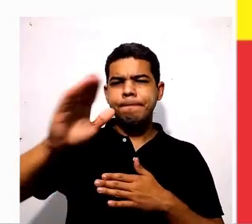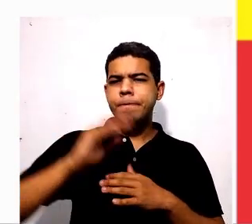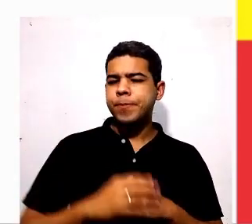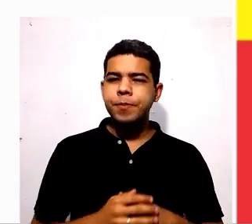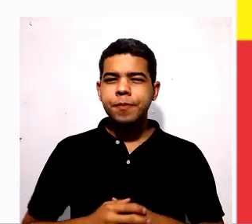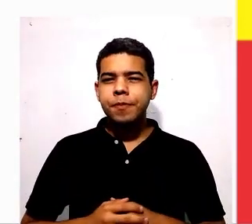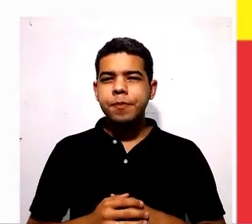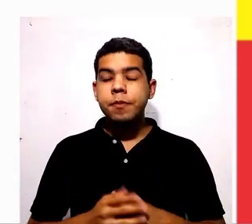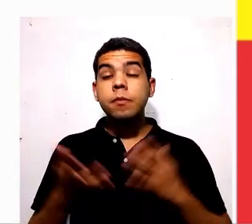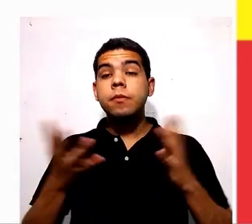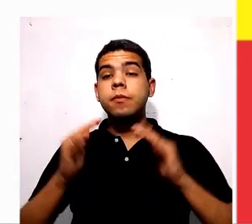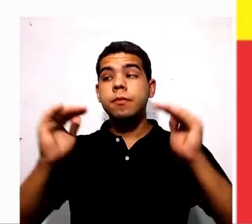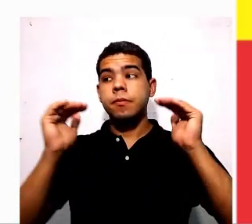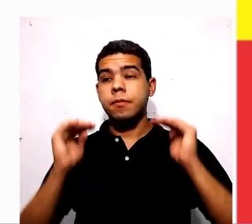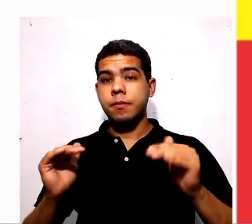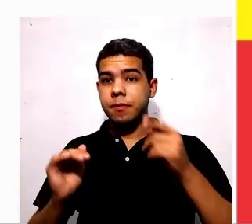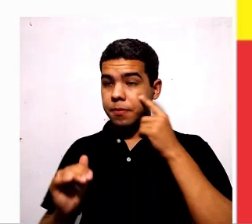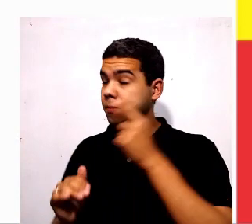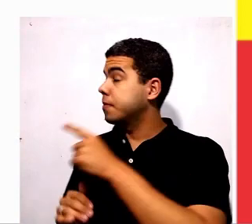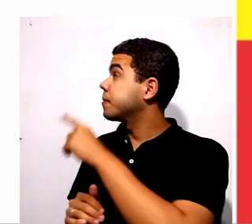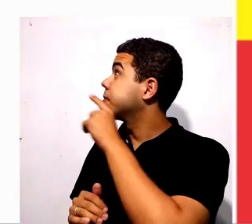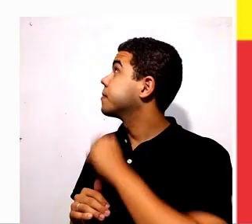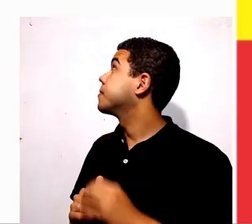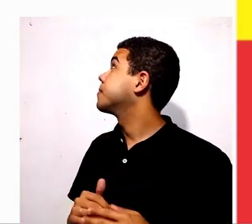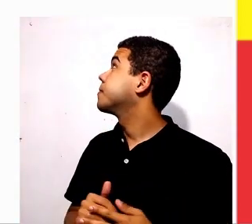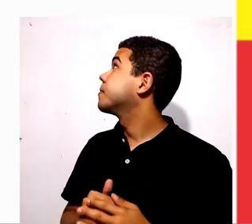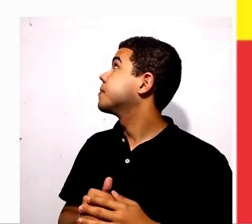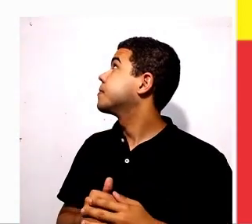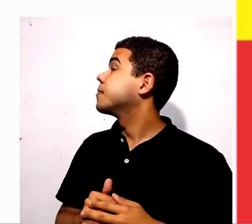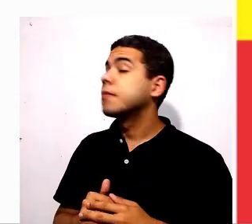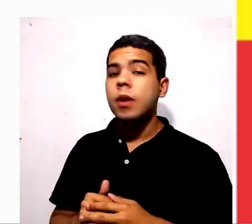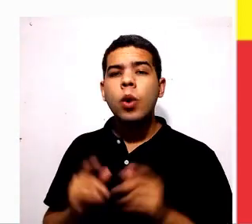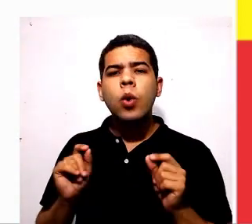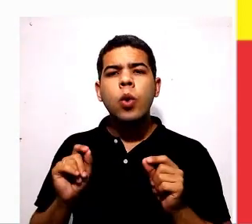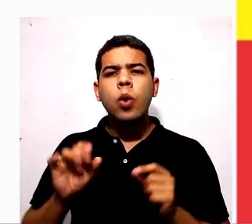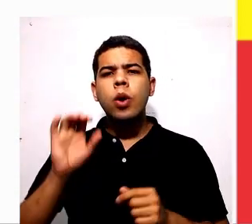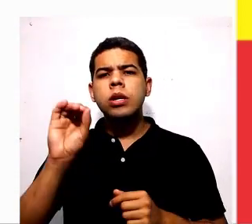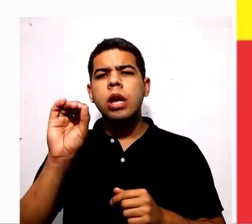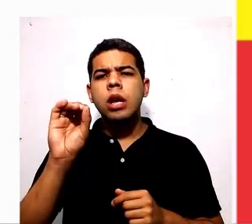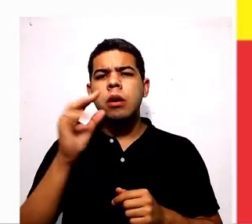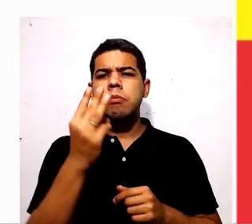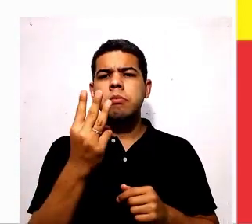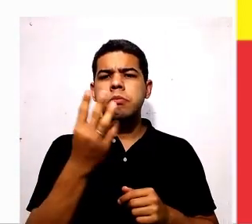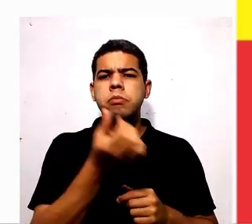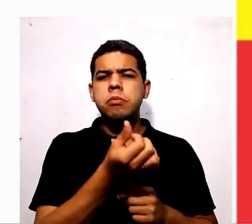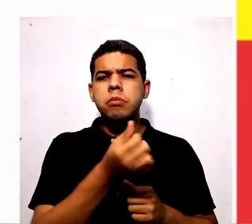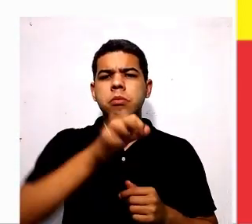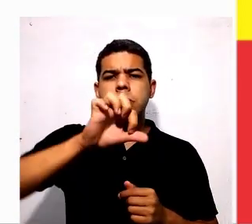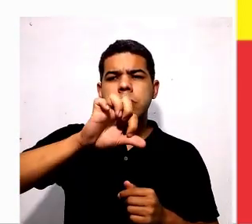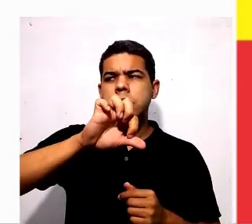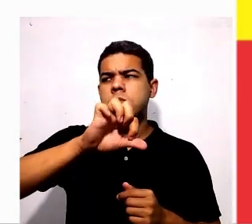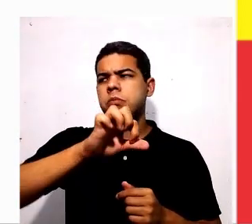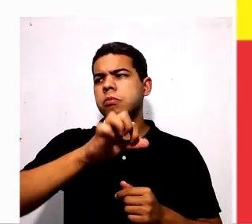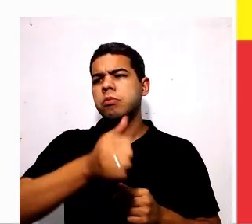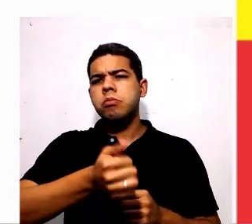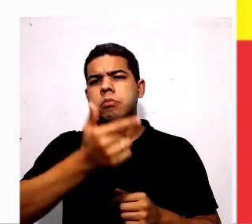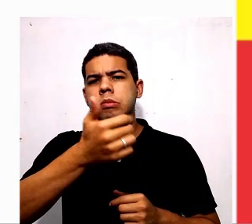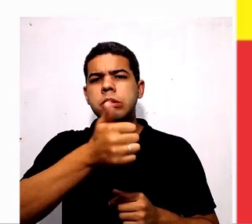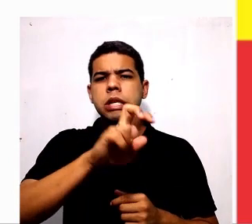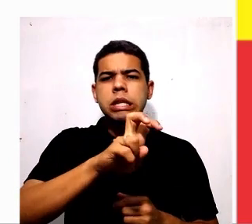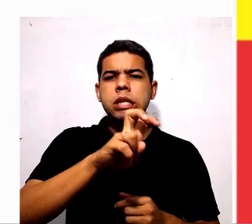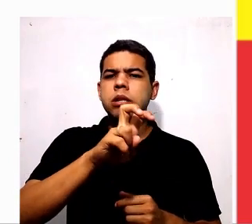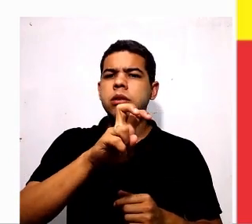por diante. E agora, essa sequência representa o quê? 0, 3, 6,